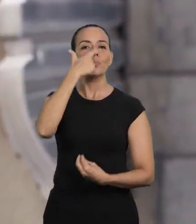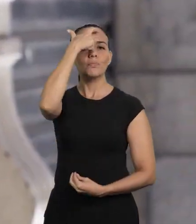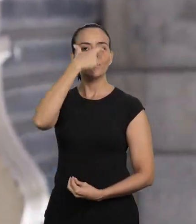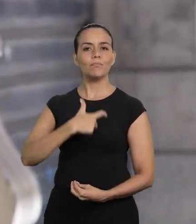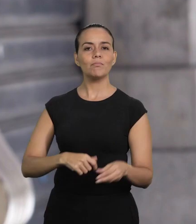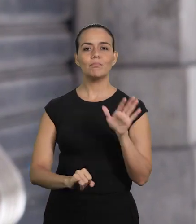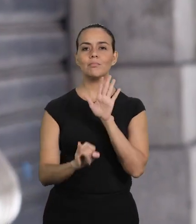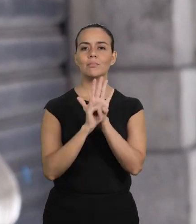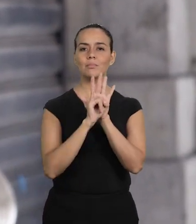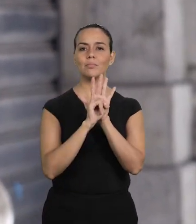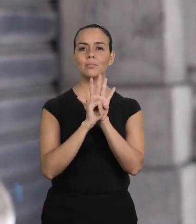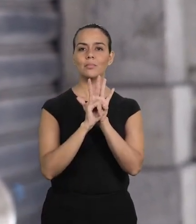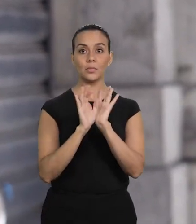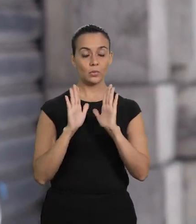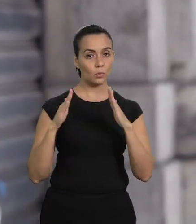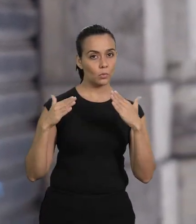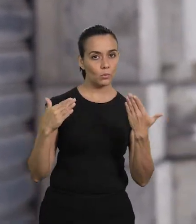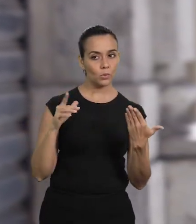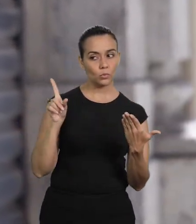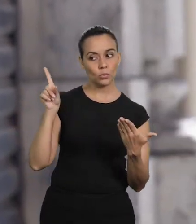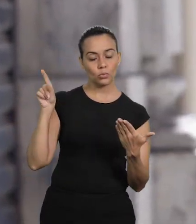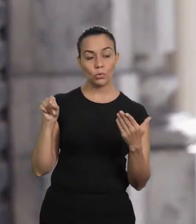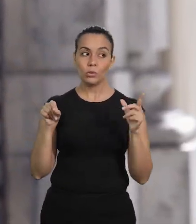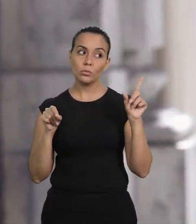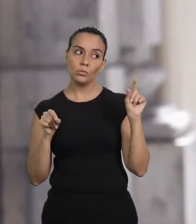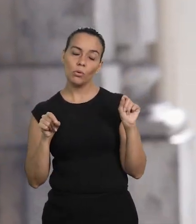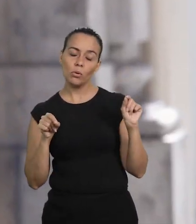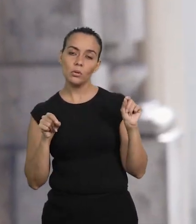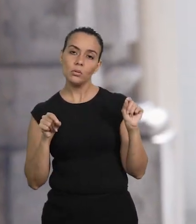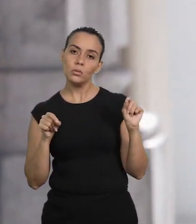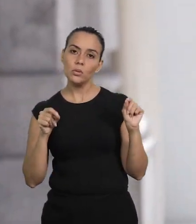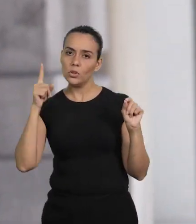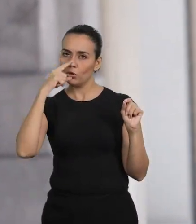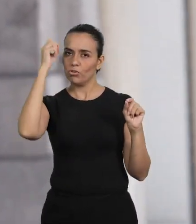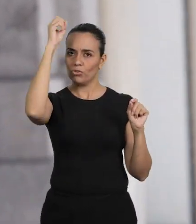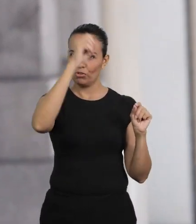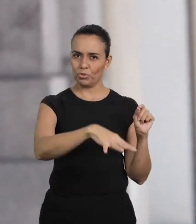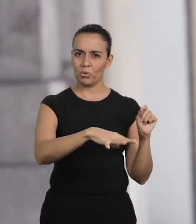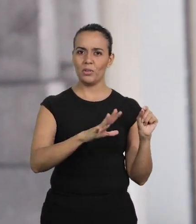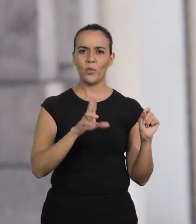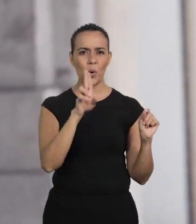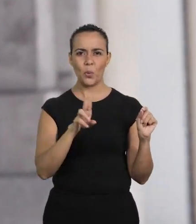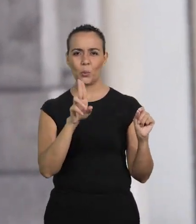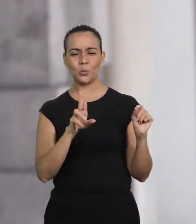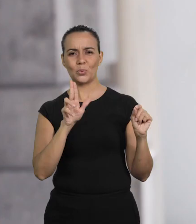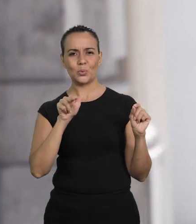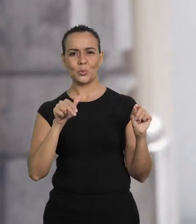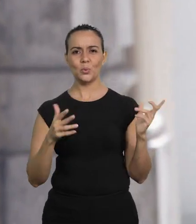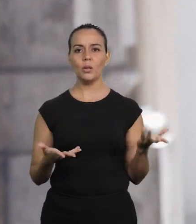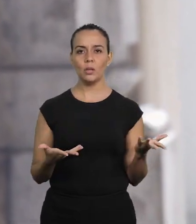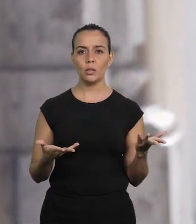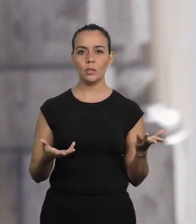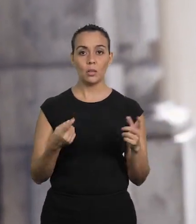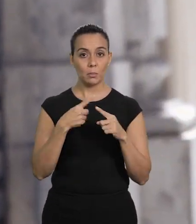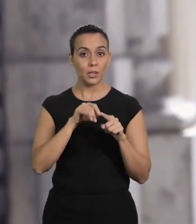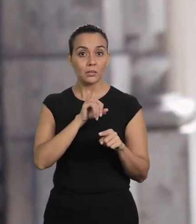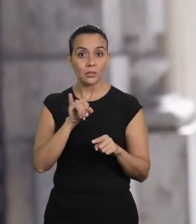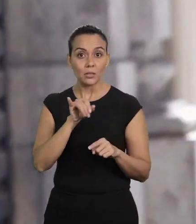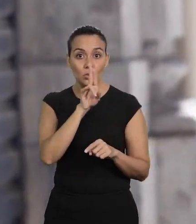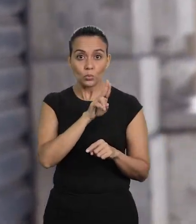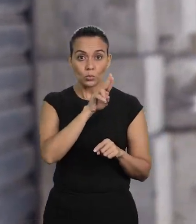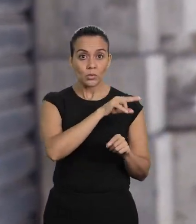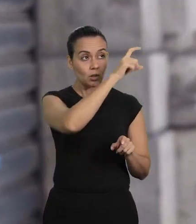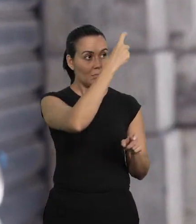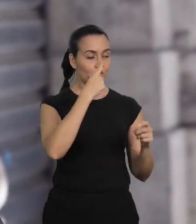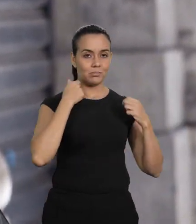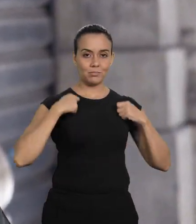você faz isso, aí é um problema realmente. Agora, quando você tem um monte de roupa e usa todas elas, porque tem gente que usa todas